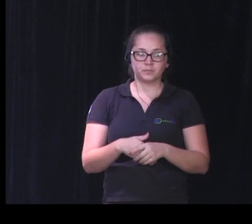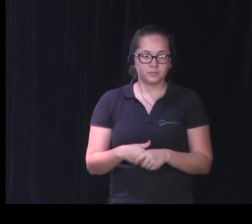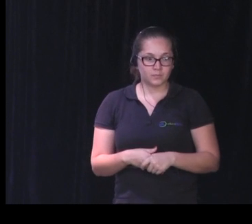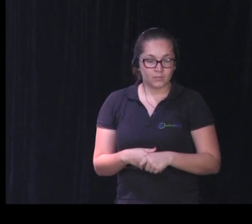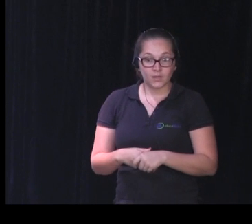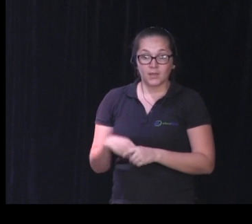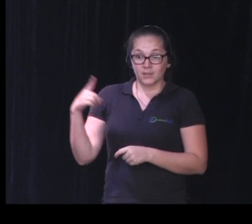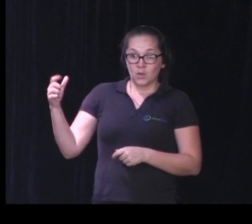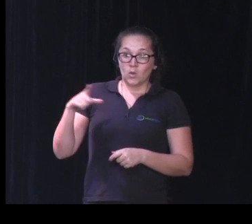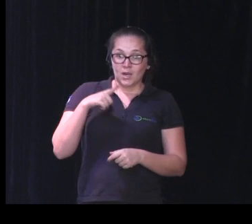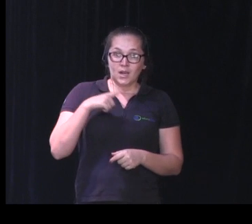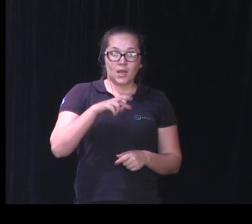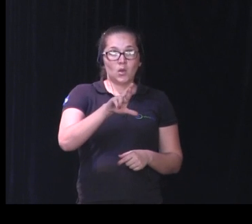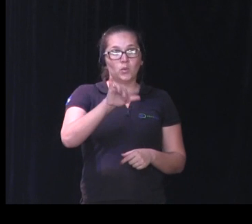altura.